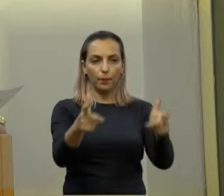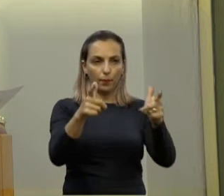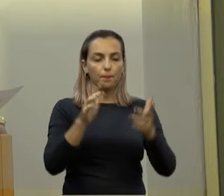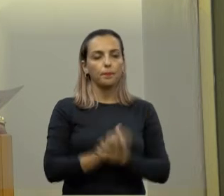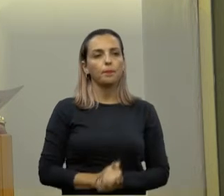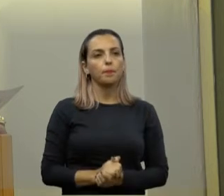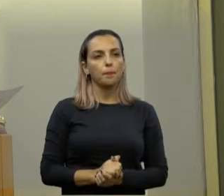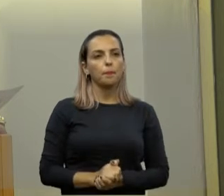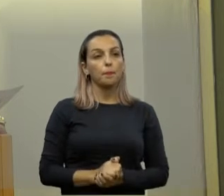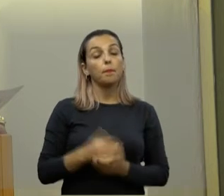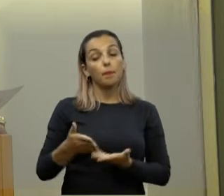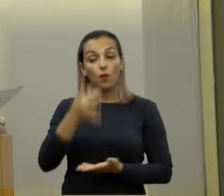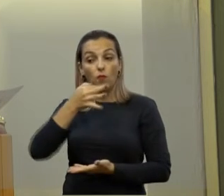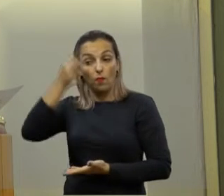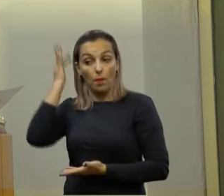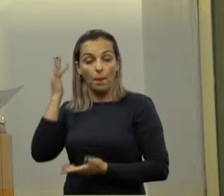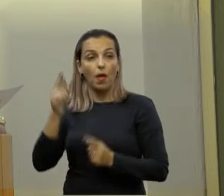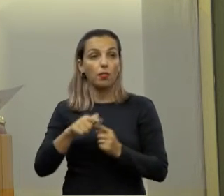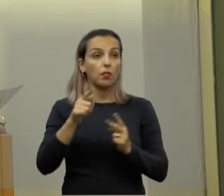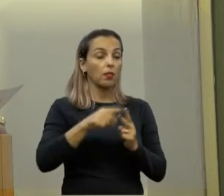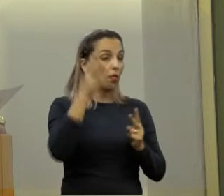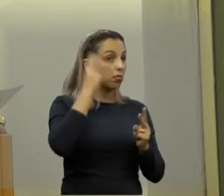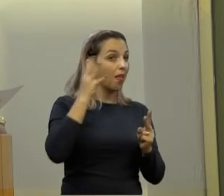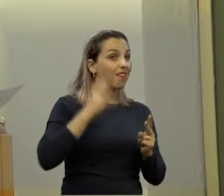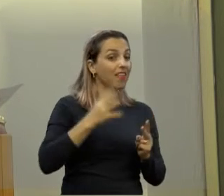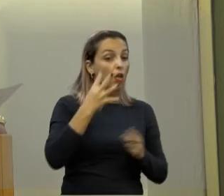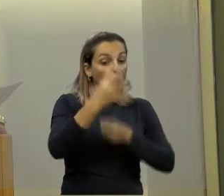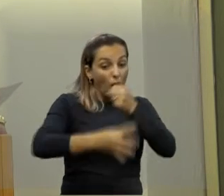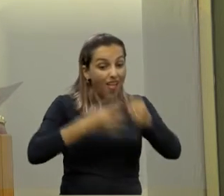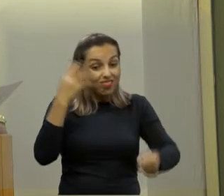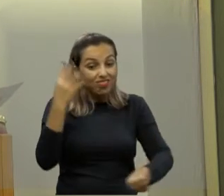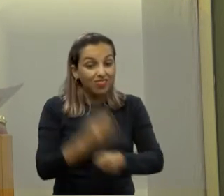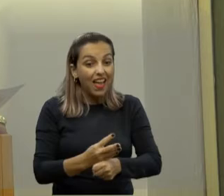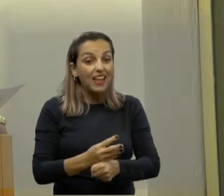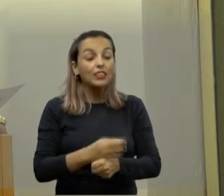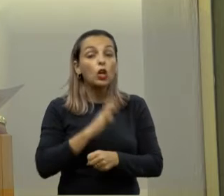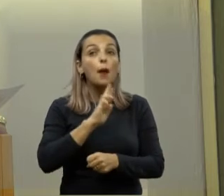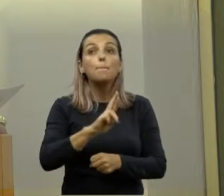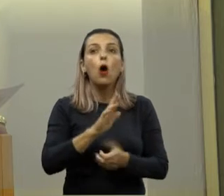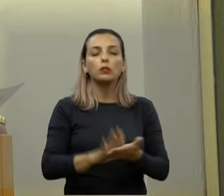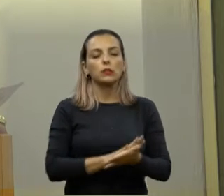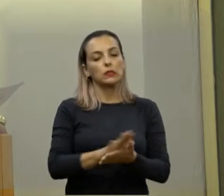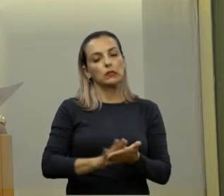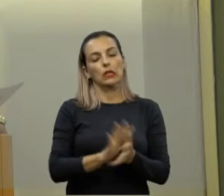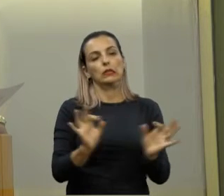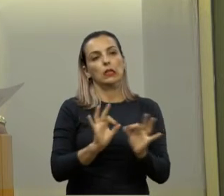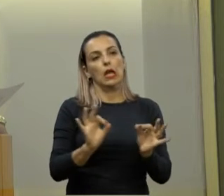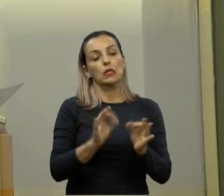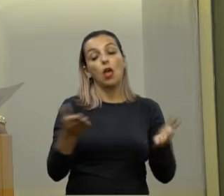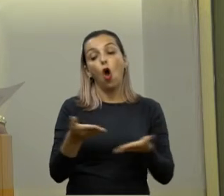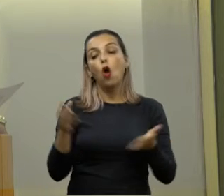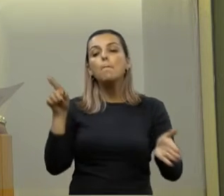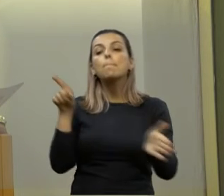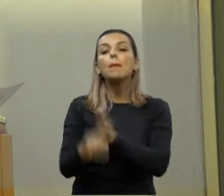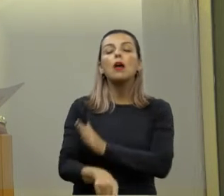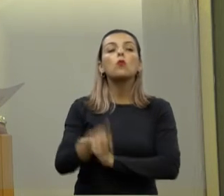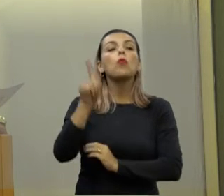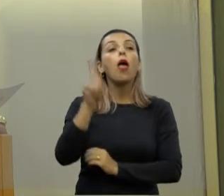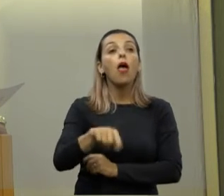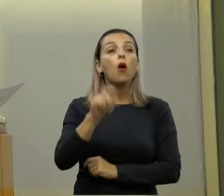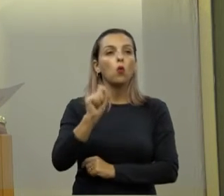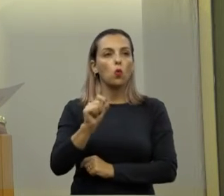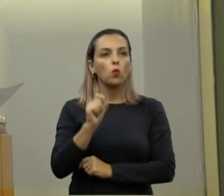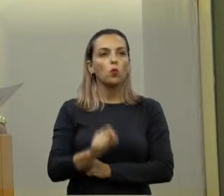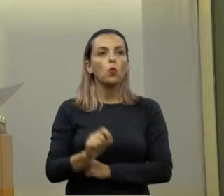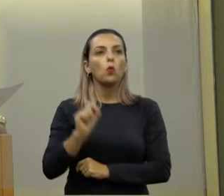Tainara Fabi quatro anos sem respostas e a pergunta eu quero deixar aqui para vocês a tarde hoje quem é